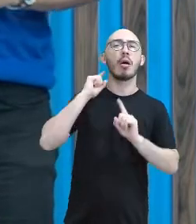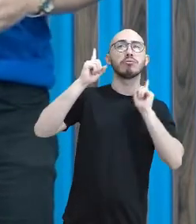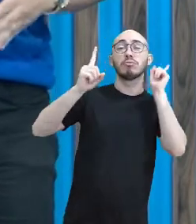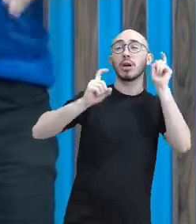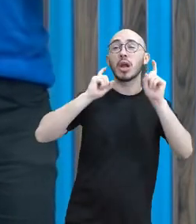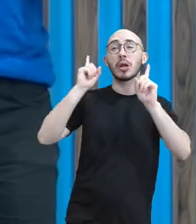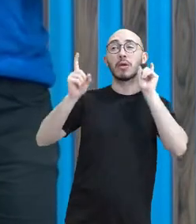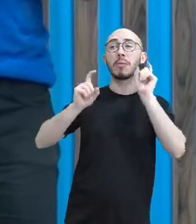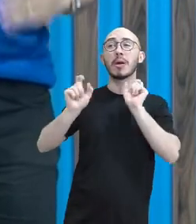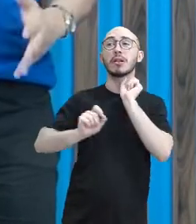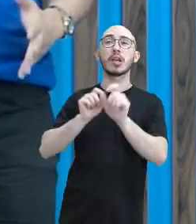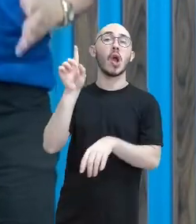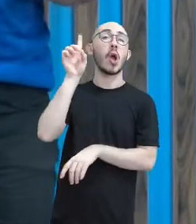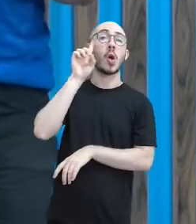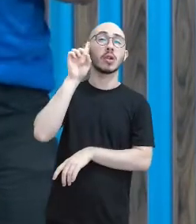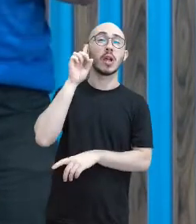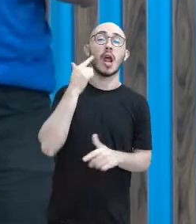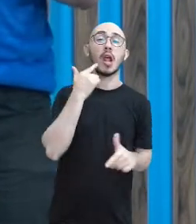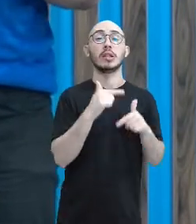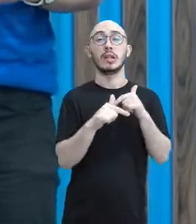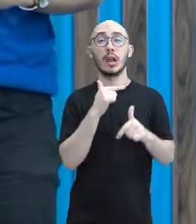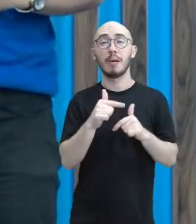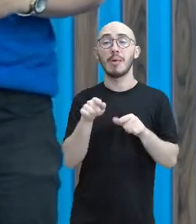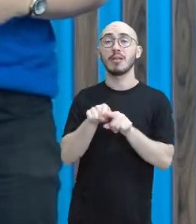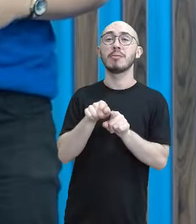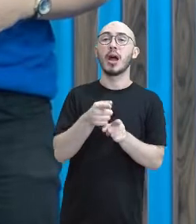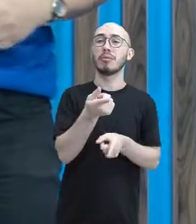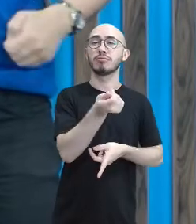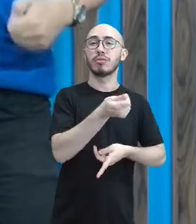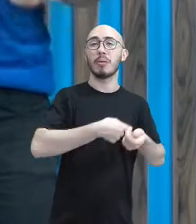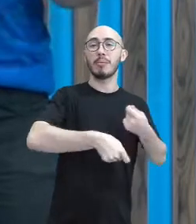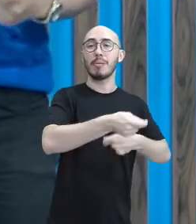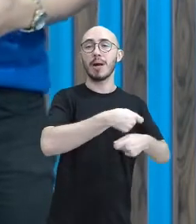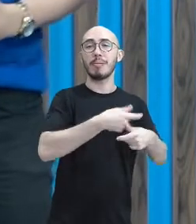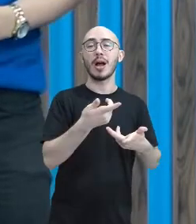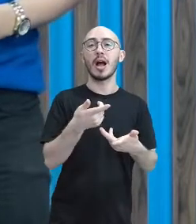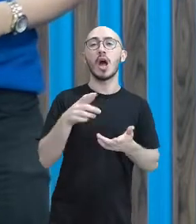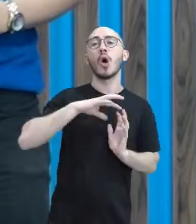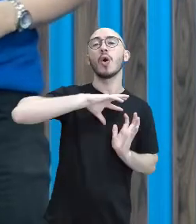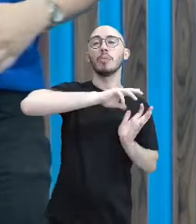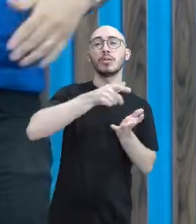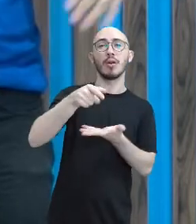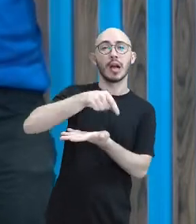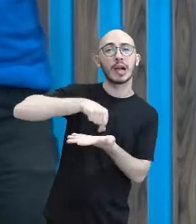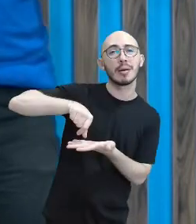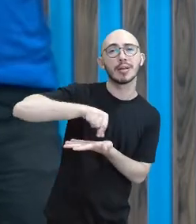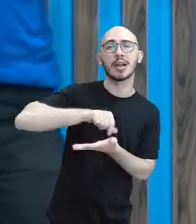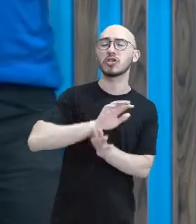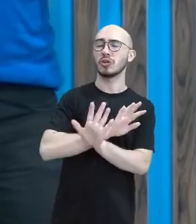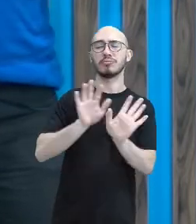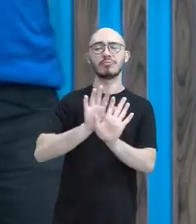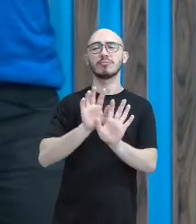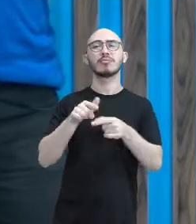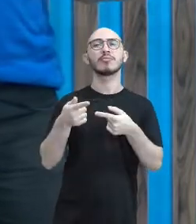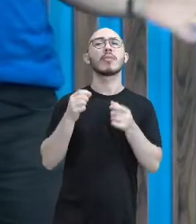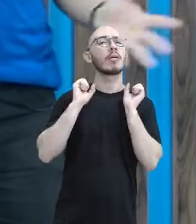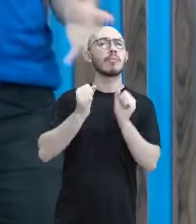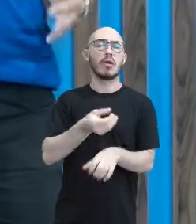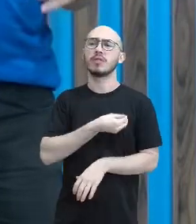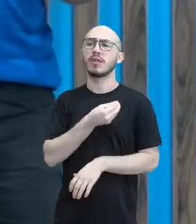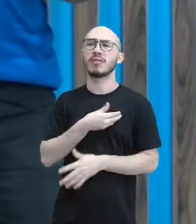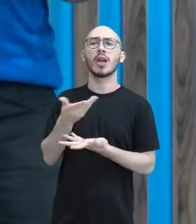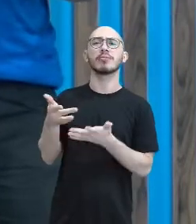com essa rotina de trabalho, nem essa comercialização, não. O mundo capitalista, não. Ele pode viver, ele quer o contato